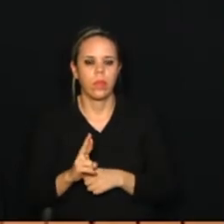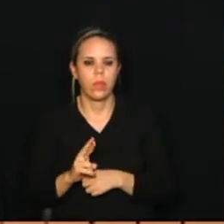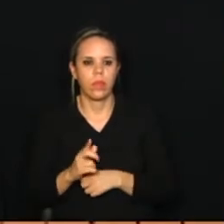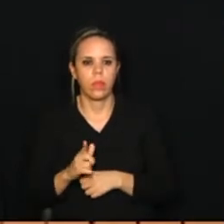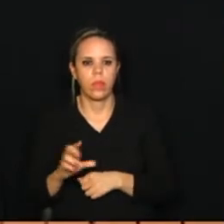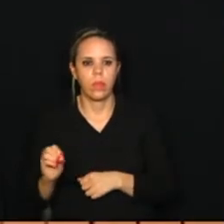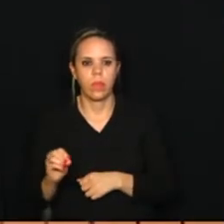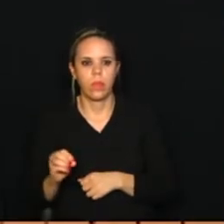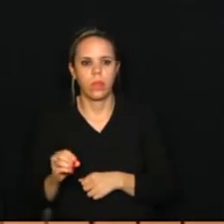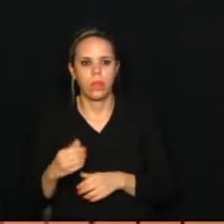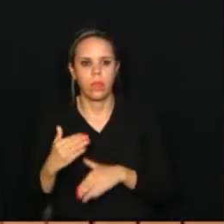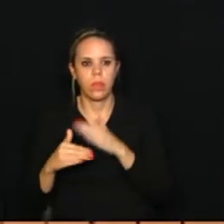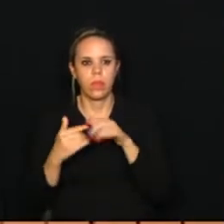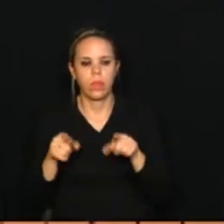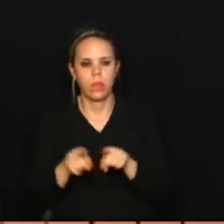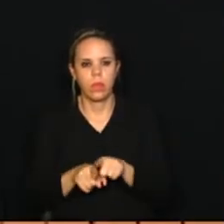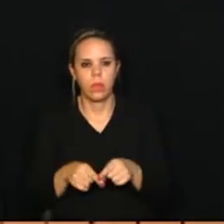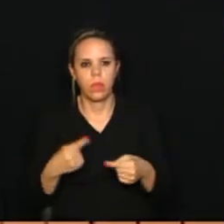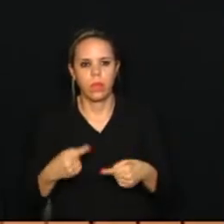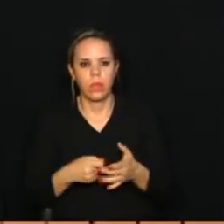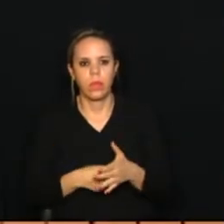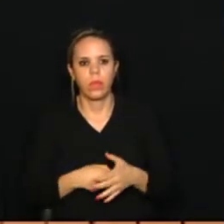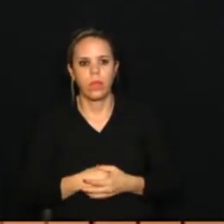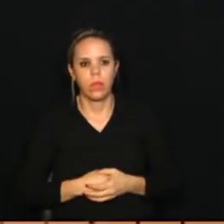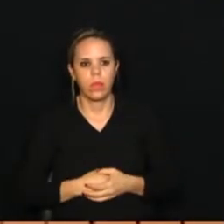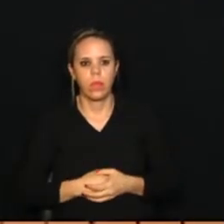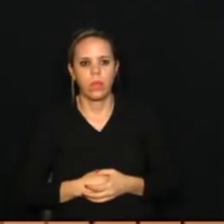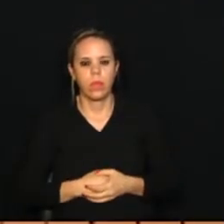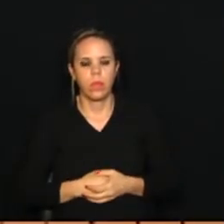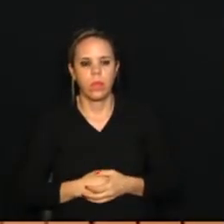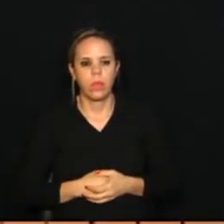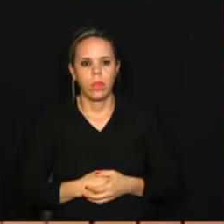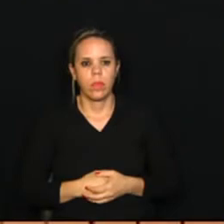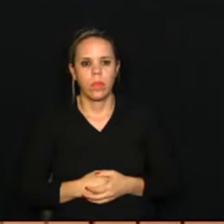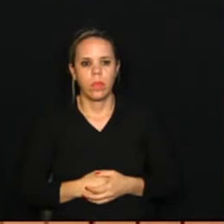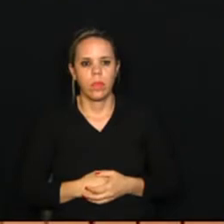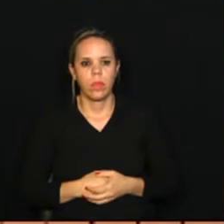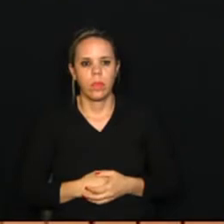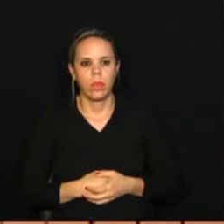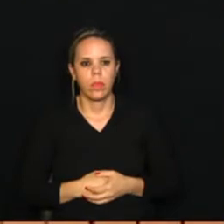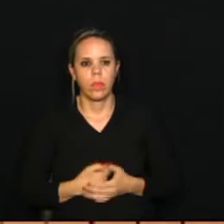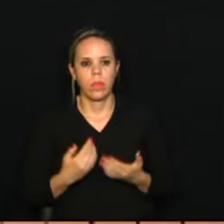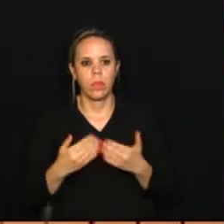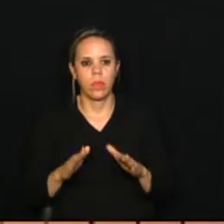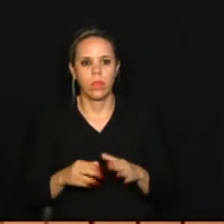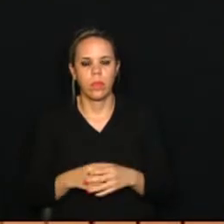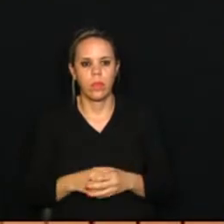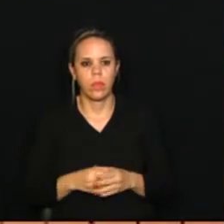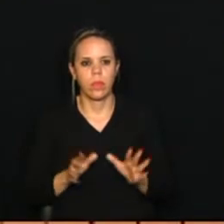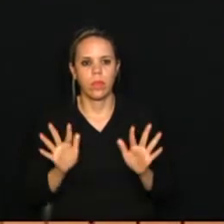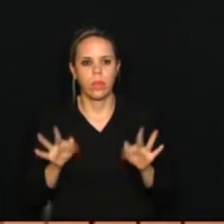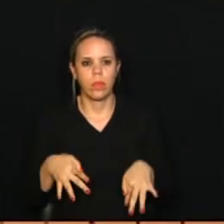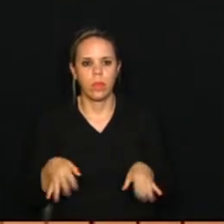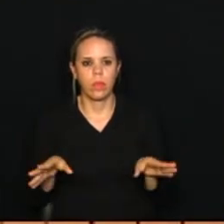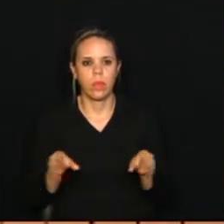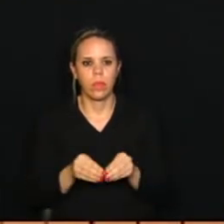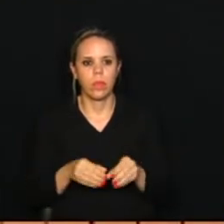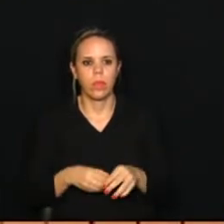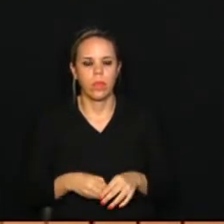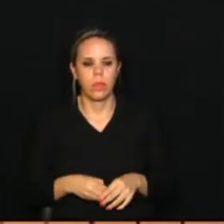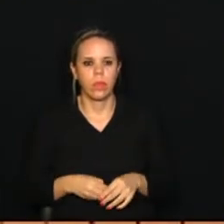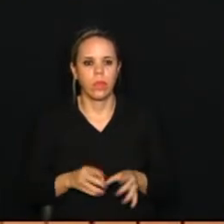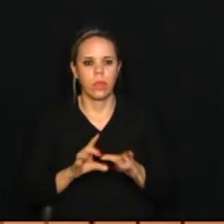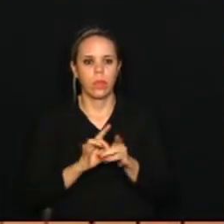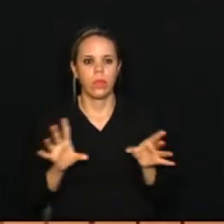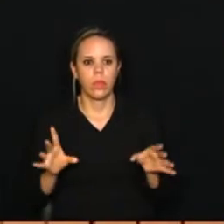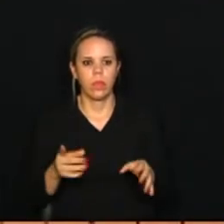senhor, para avançar também essas políticas. Vou abrir para vocês fazer as considerações finais, ficar à vontade